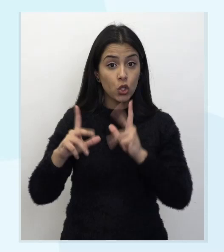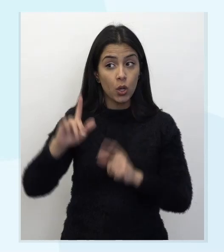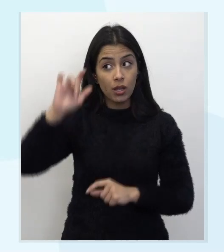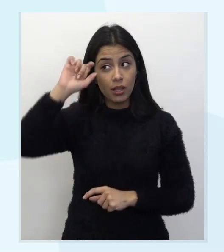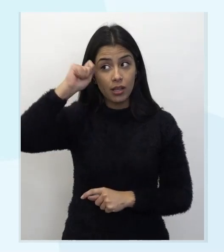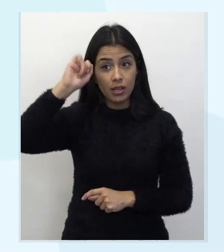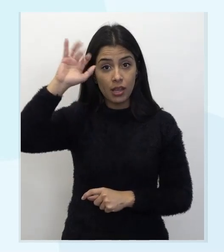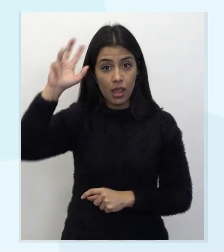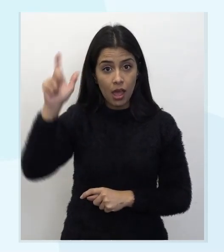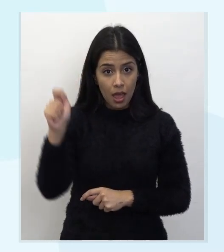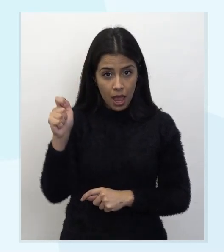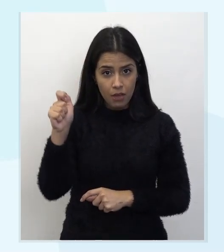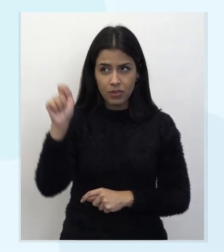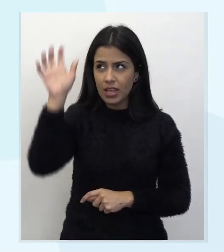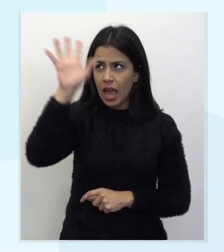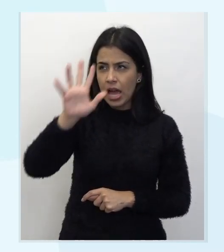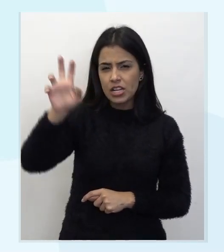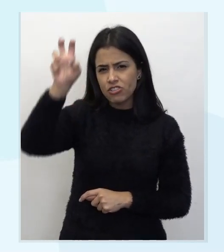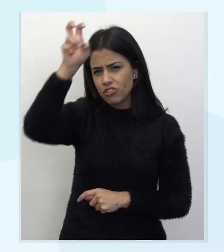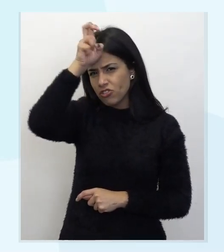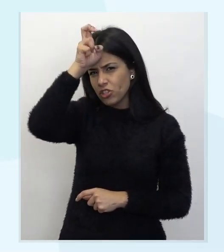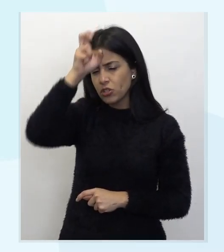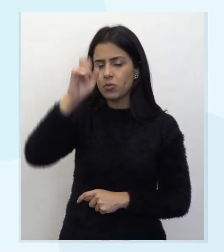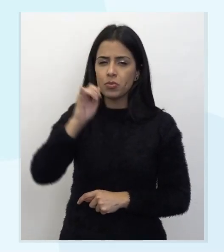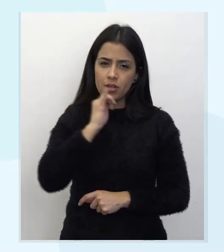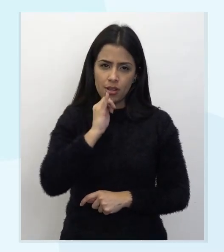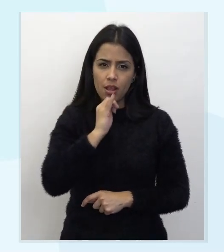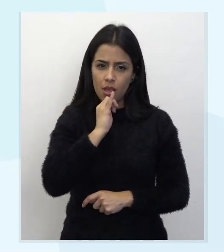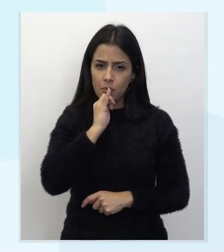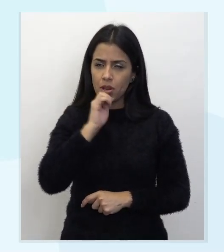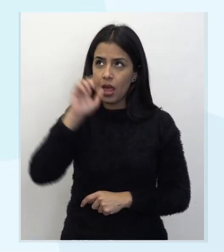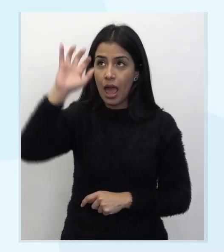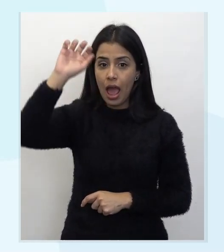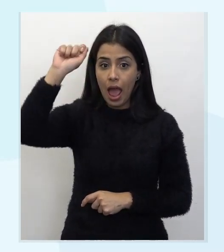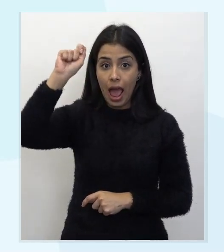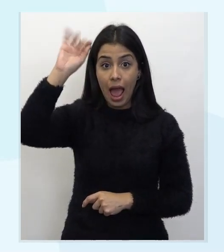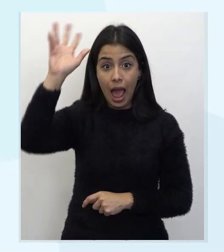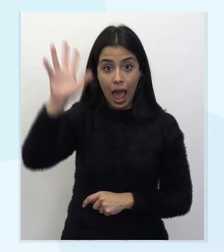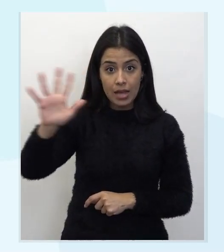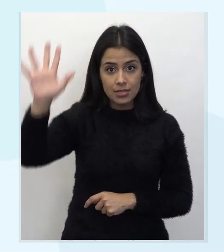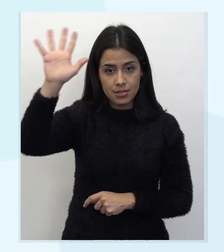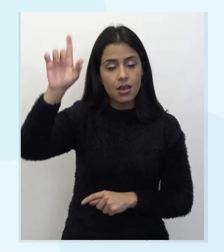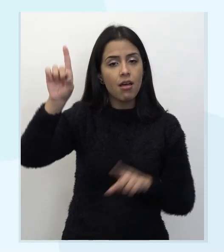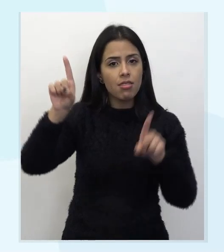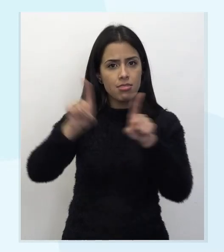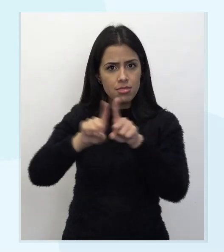Egito, toda a região do Crescente Fértil, uma boa parte da Ásia, tudo isso se